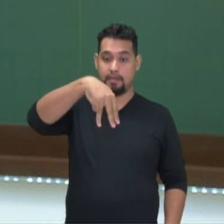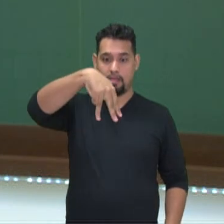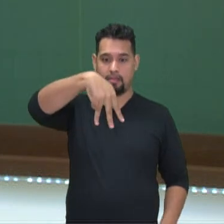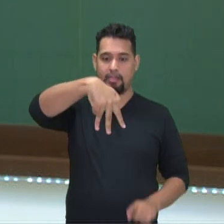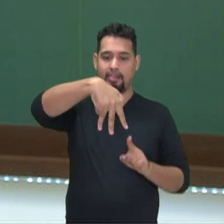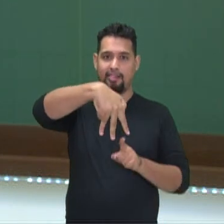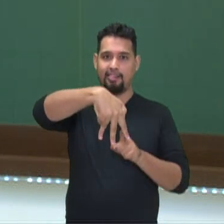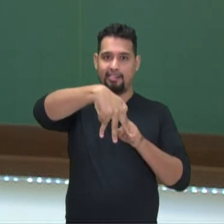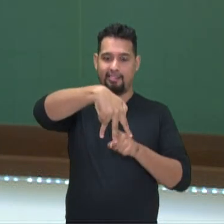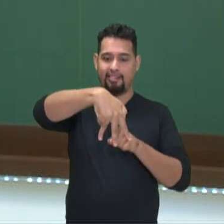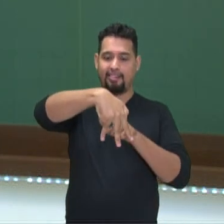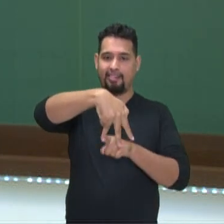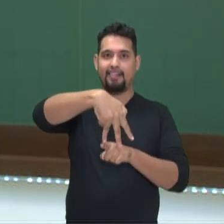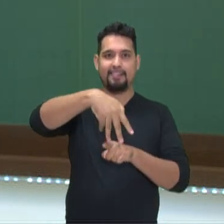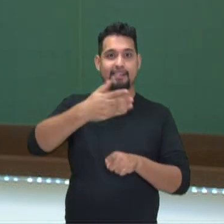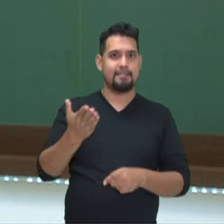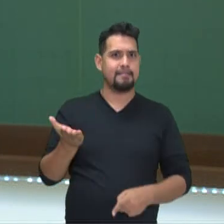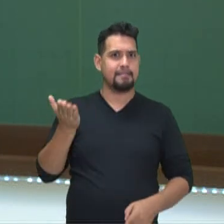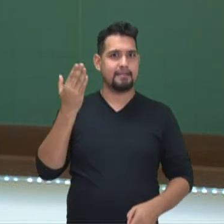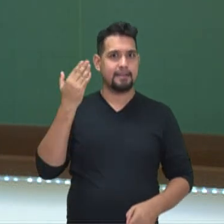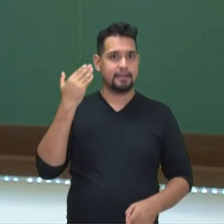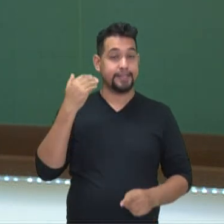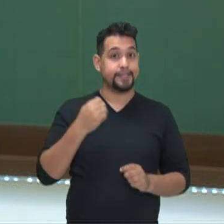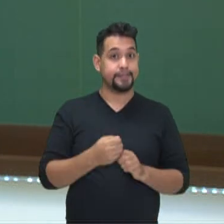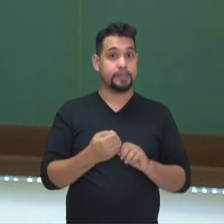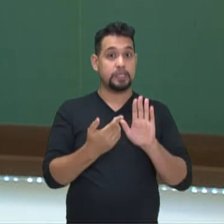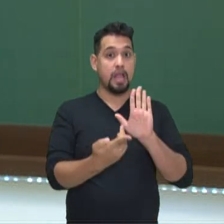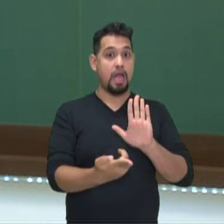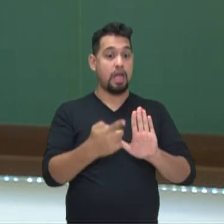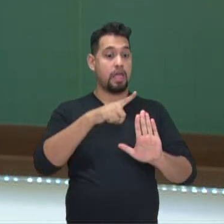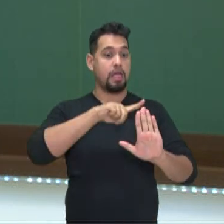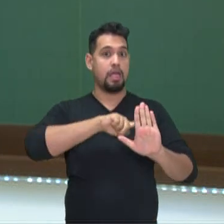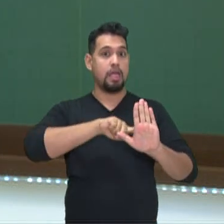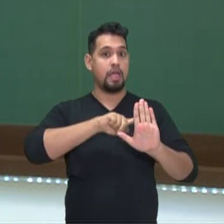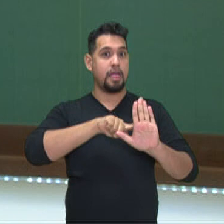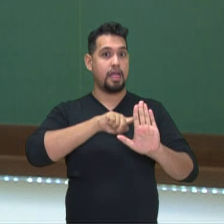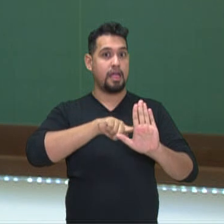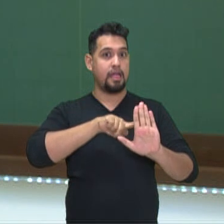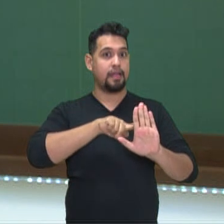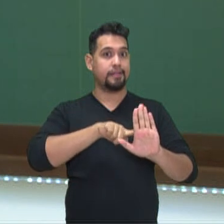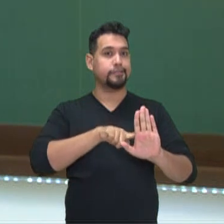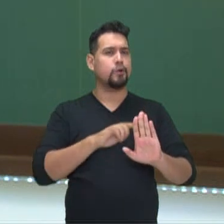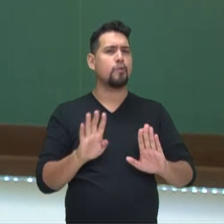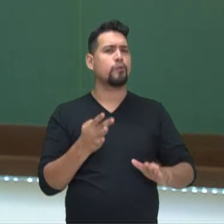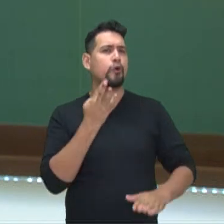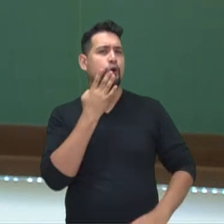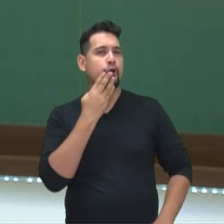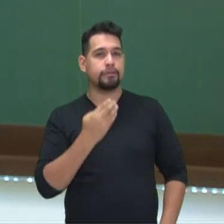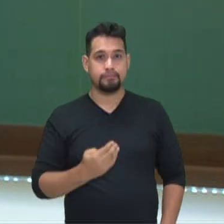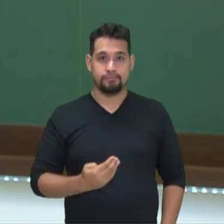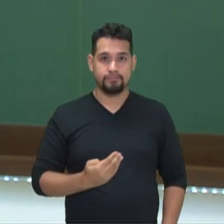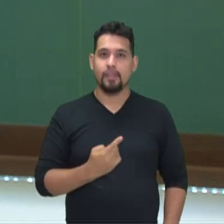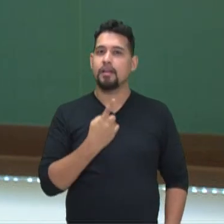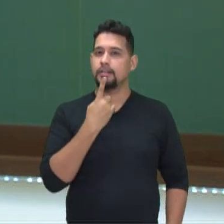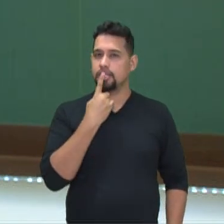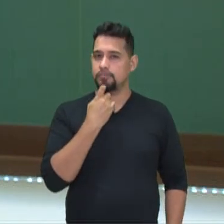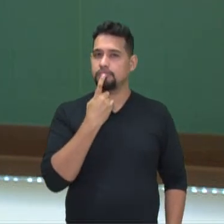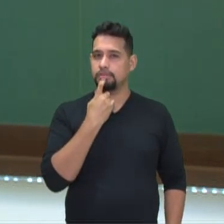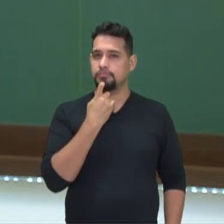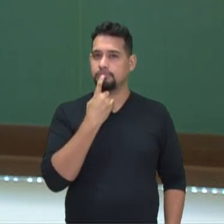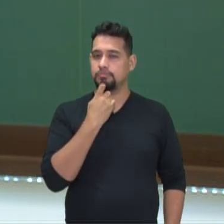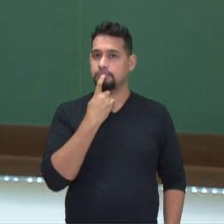antes com... O plano de fundo dessa imagem era na cor vermelha, né? E agora a empresa